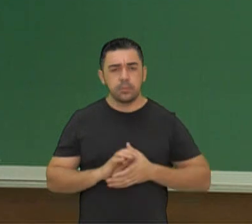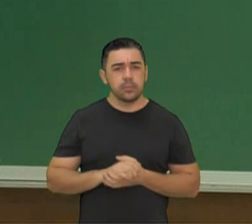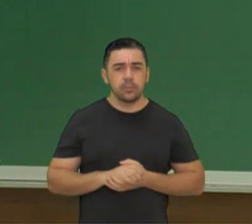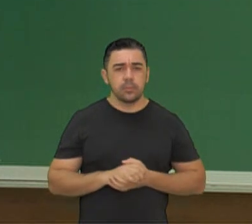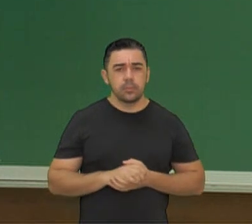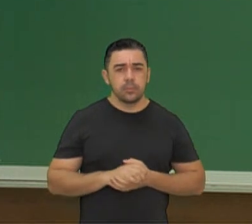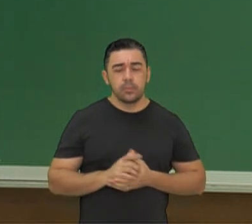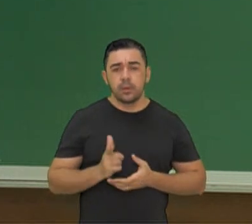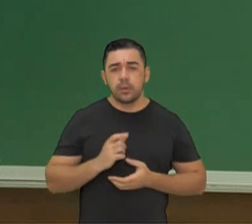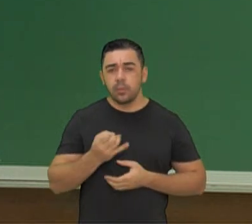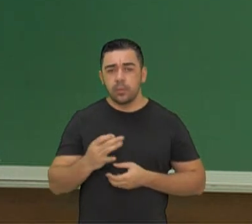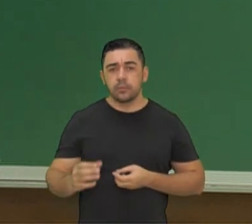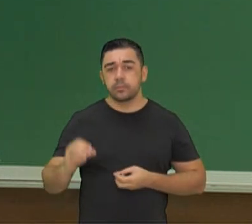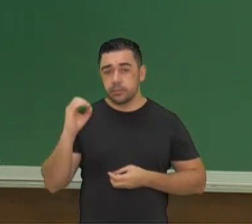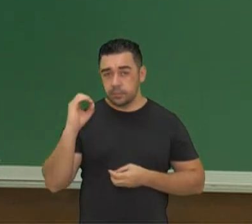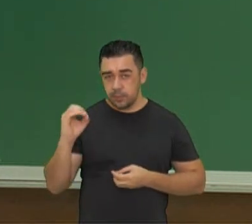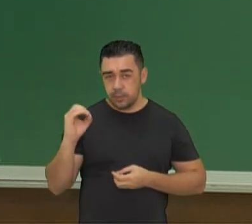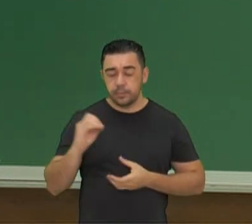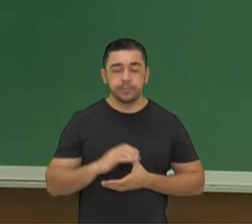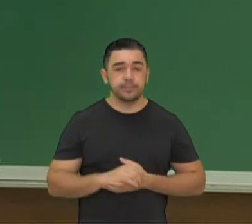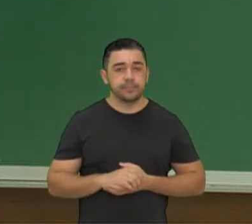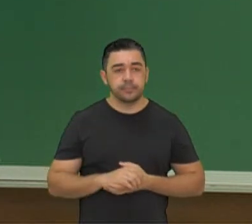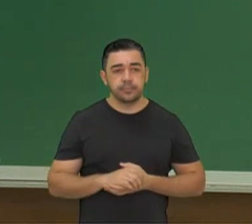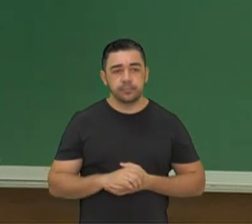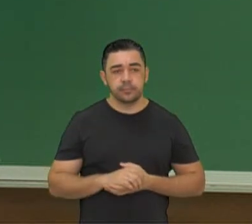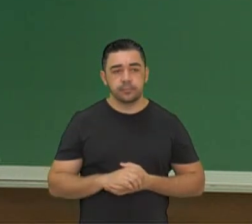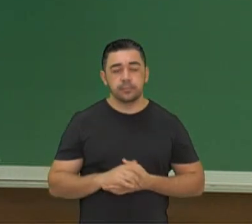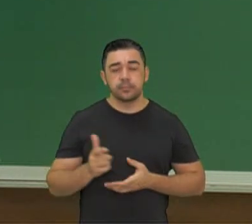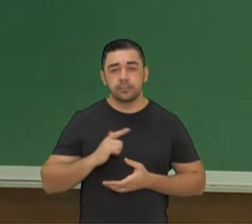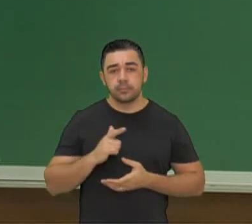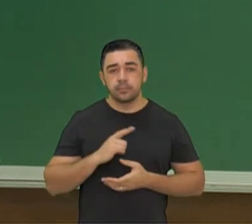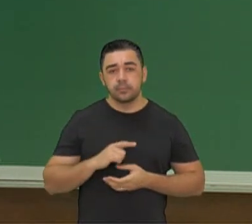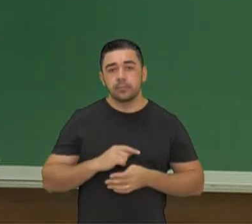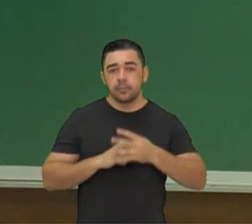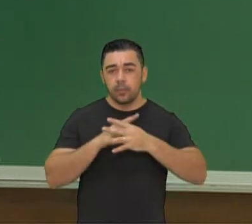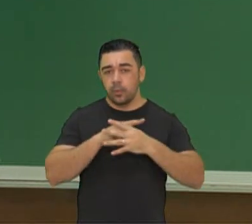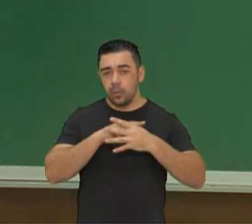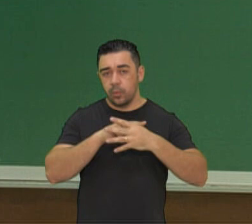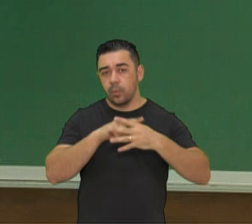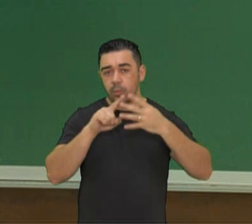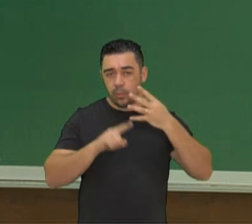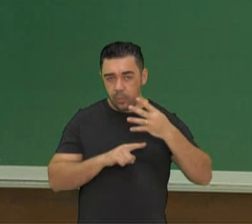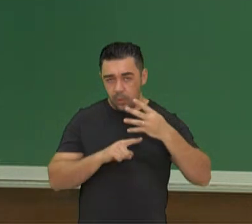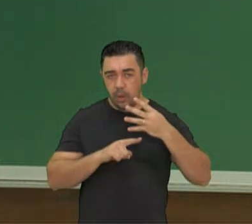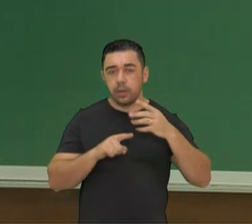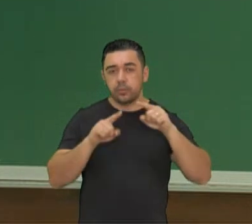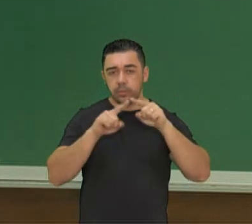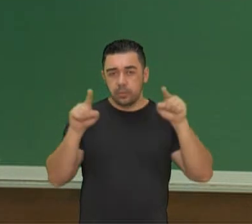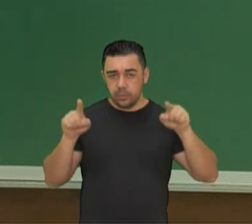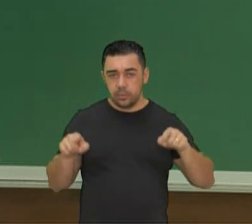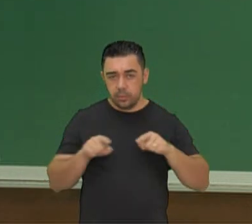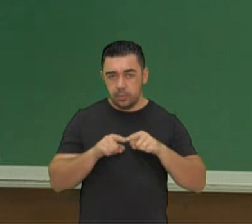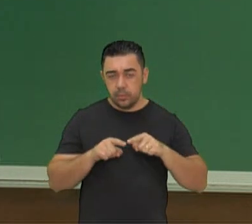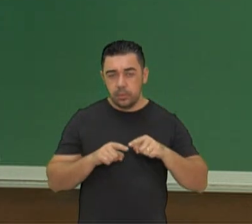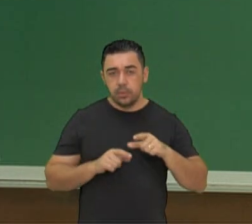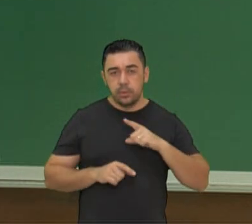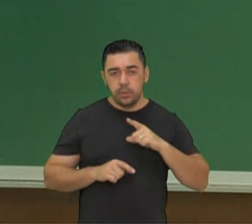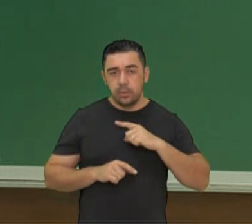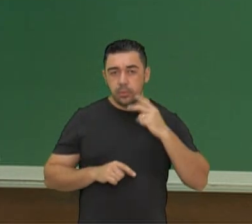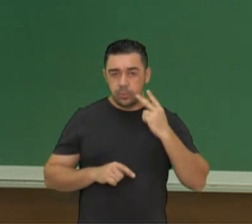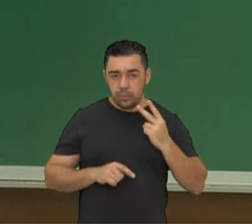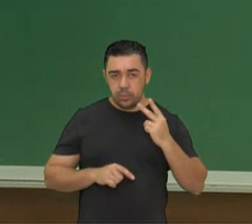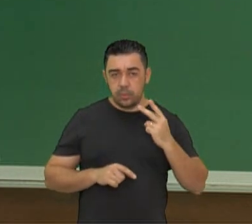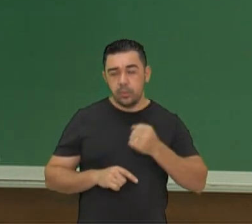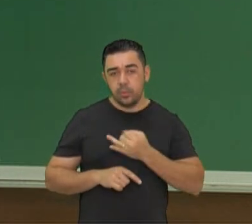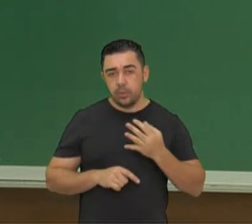quantas diagonais ele tem? 0. Quantas diagonais eu consigo fazer aqui no retângulo? Eu consigo fazer 2 diagonais.